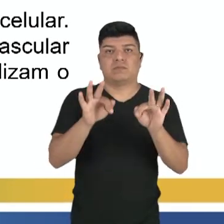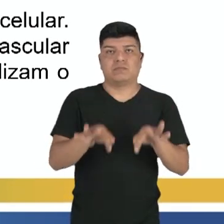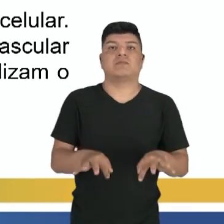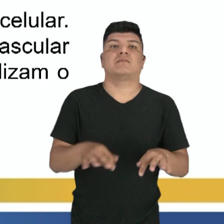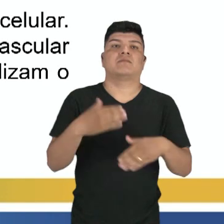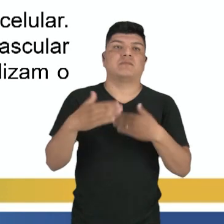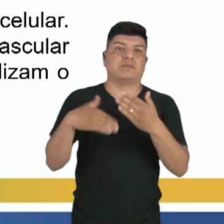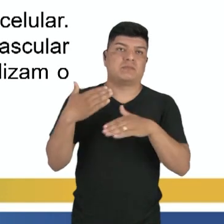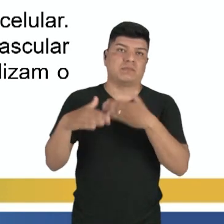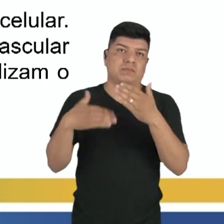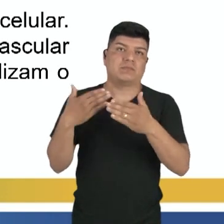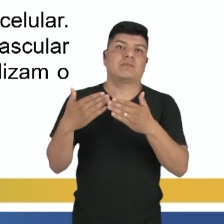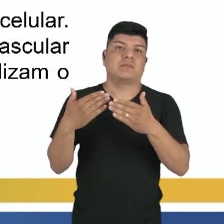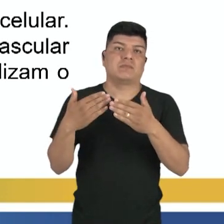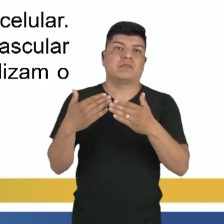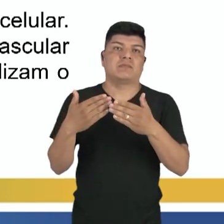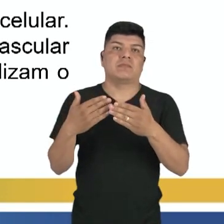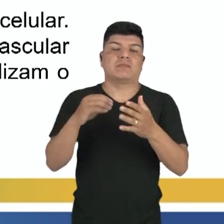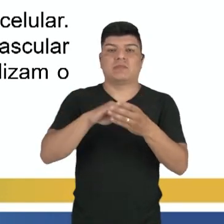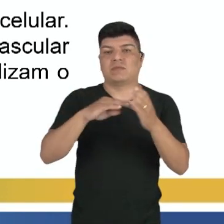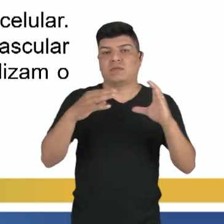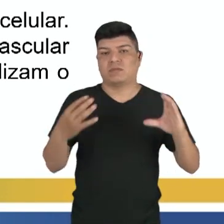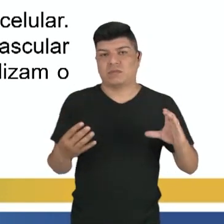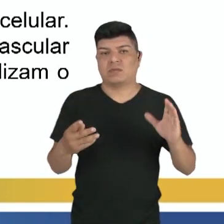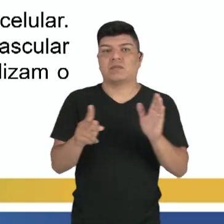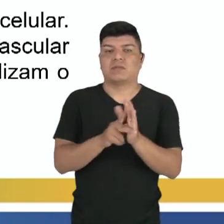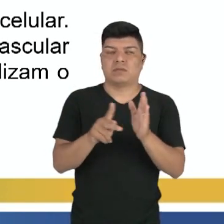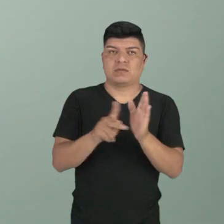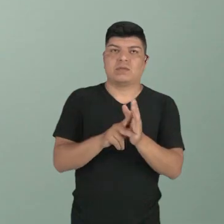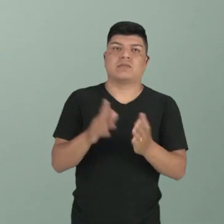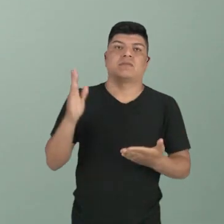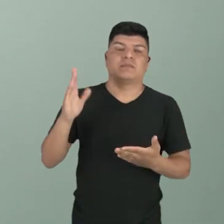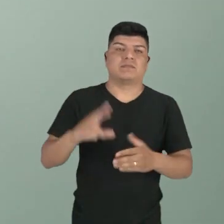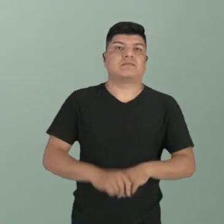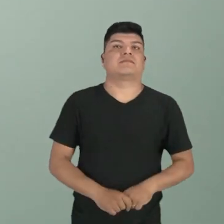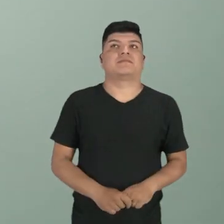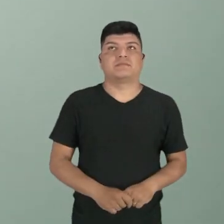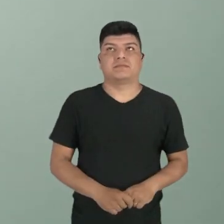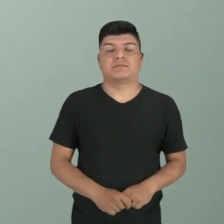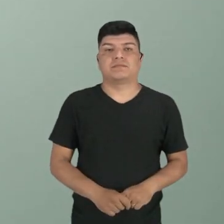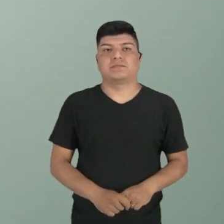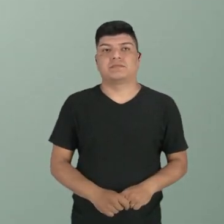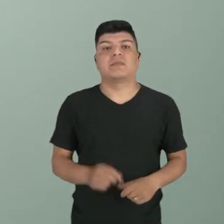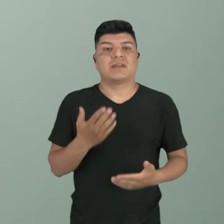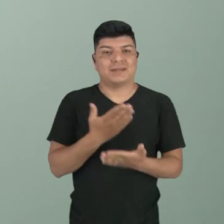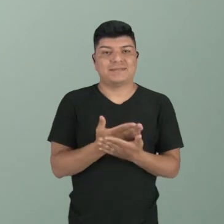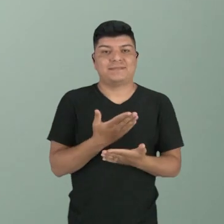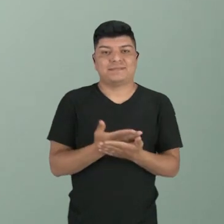finalizar o processo, que já vai ser a característica aí da digestão intracelular. Então essa foi a